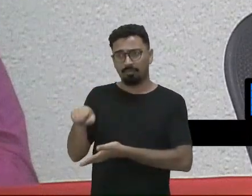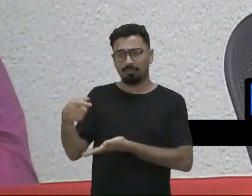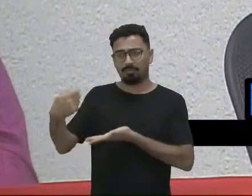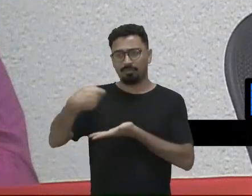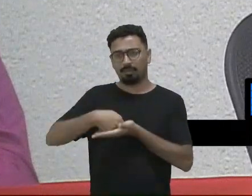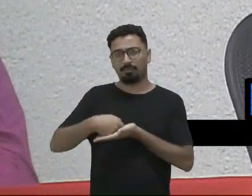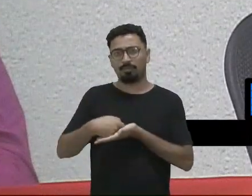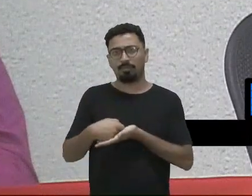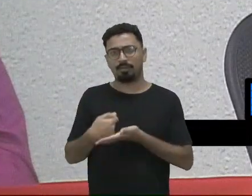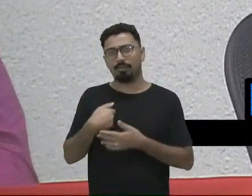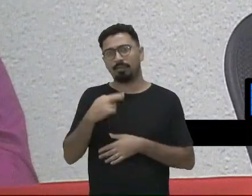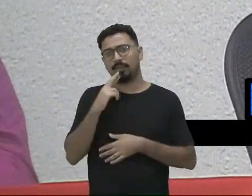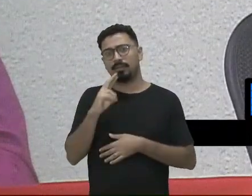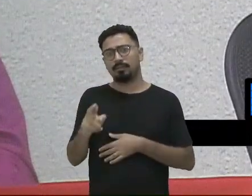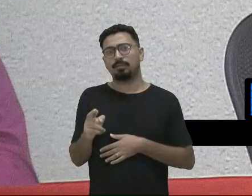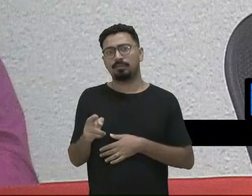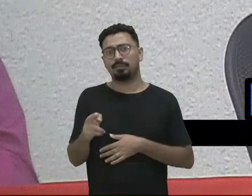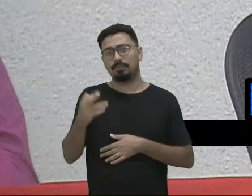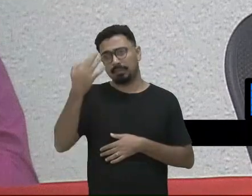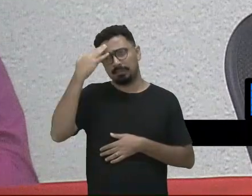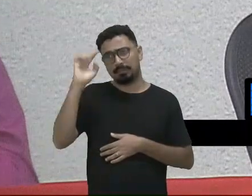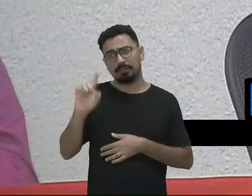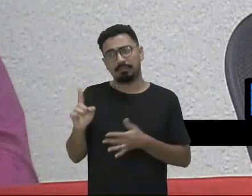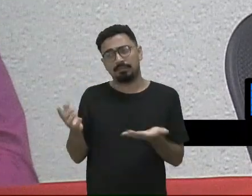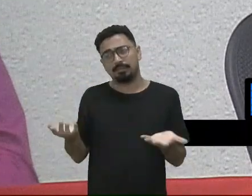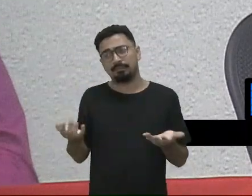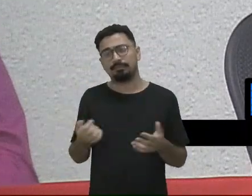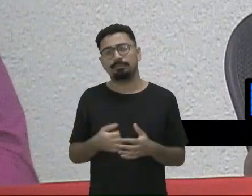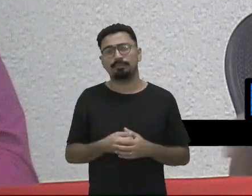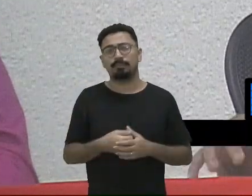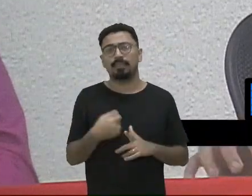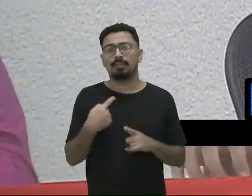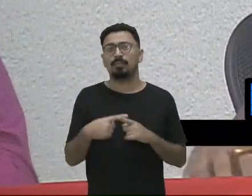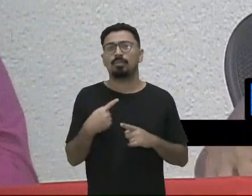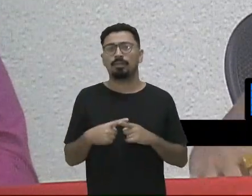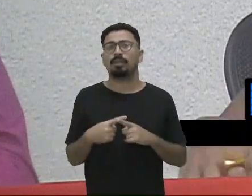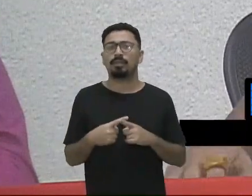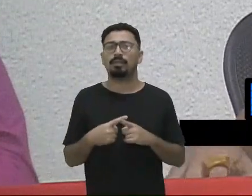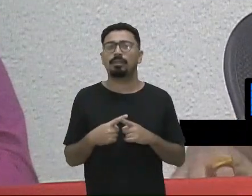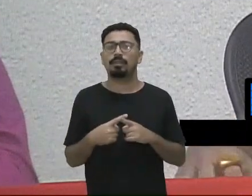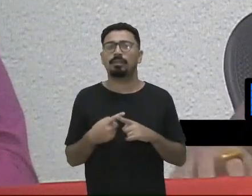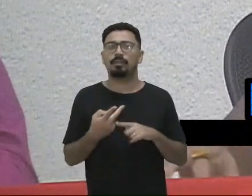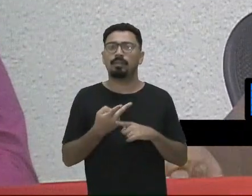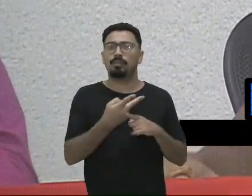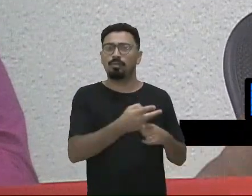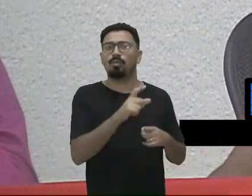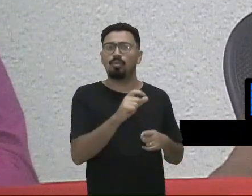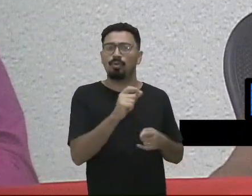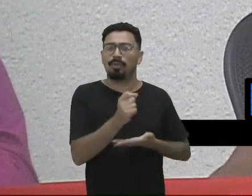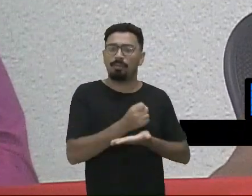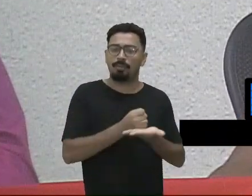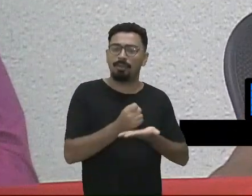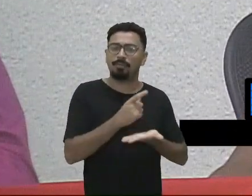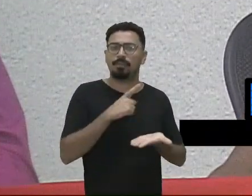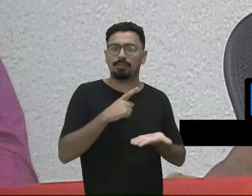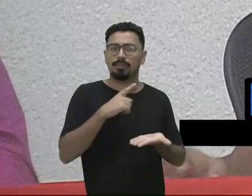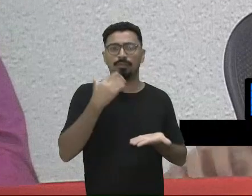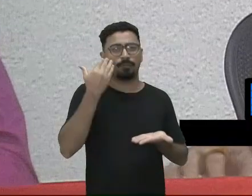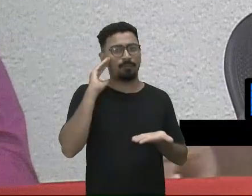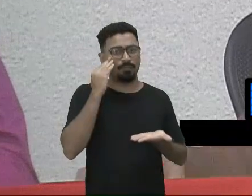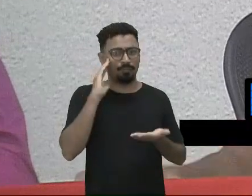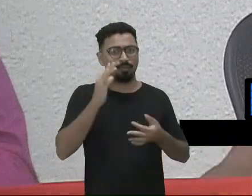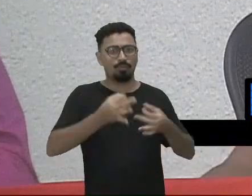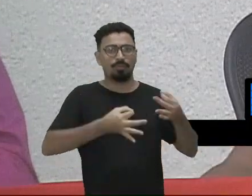indenizada? E a minha resposta tem que ser, não sei. Mesmo porque quando vai se procurar jurisprudência, entendimento dos tribunais sobre isso,